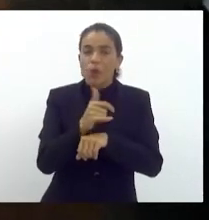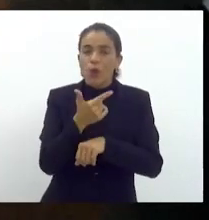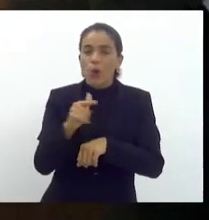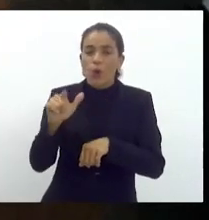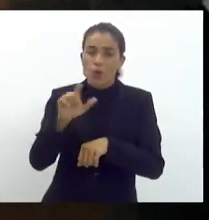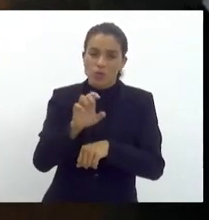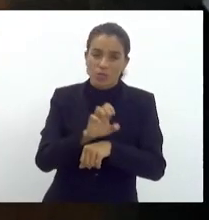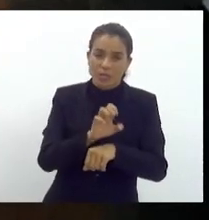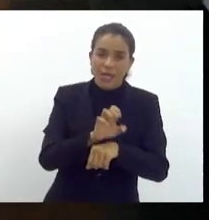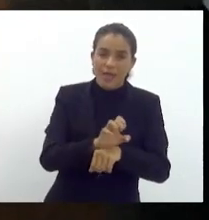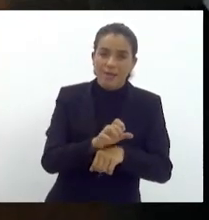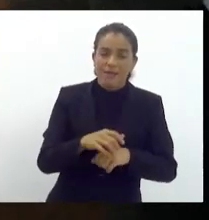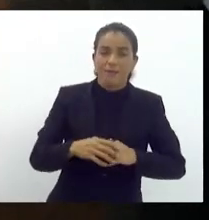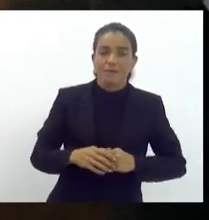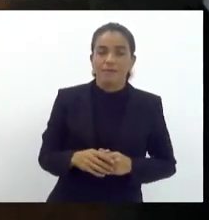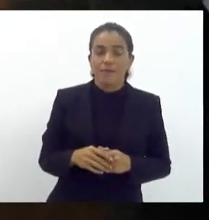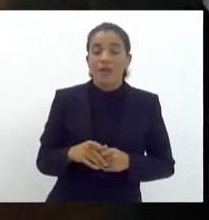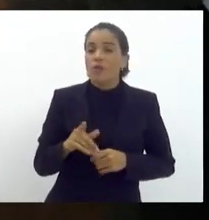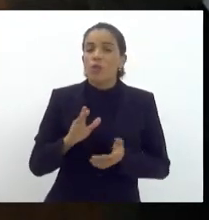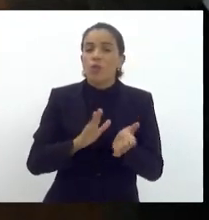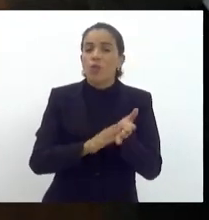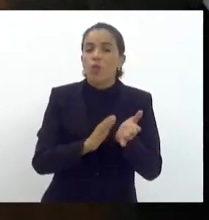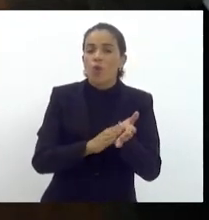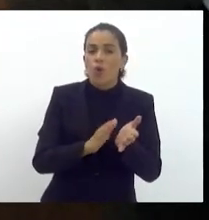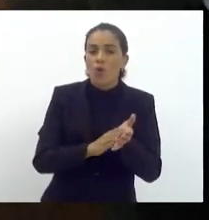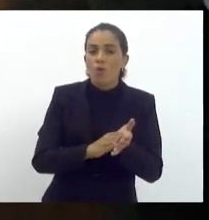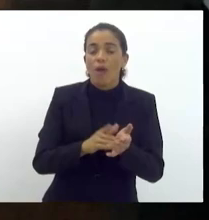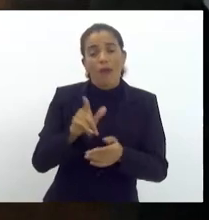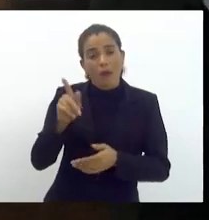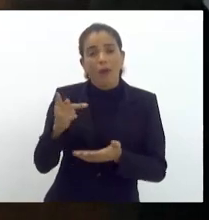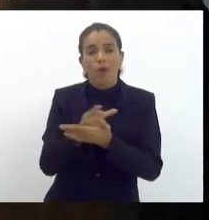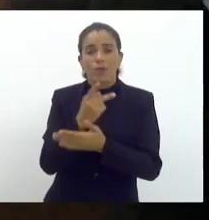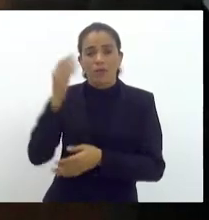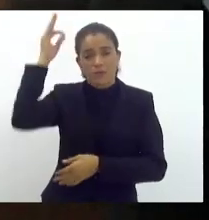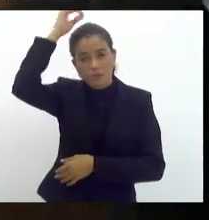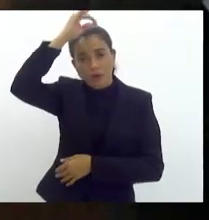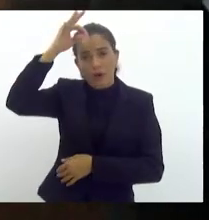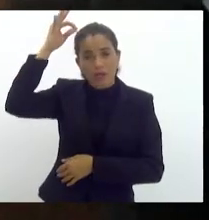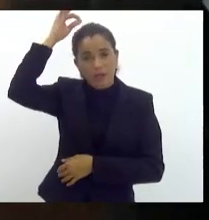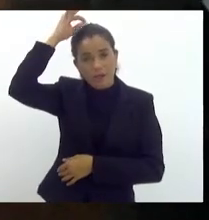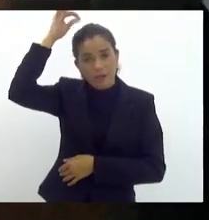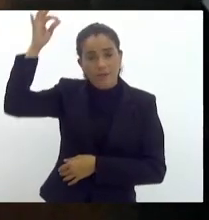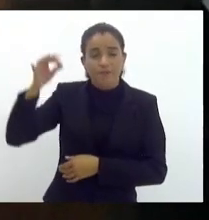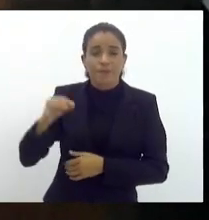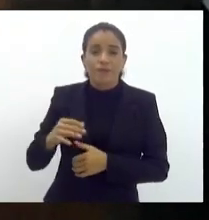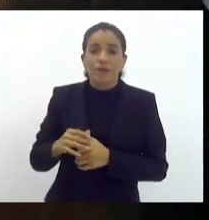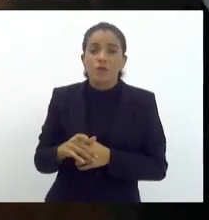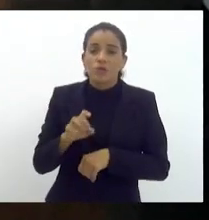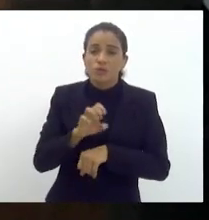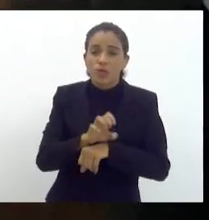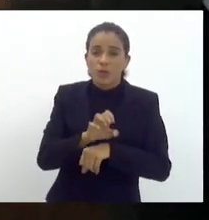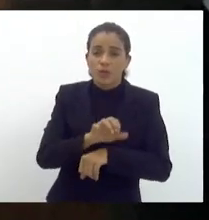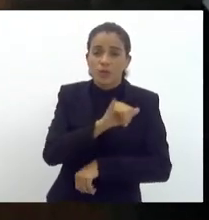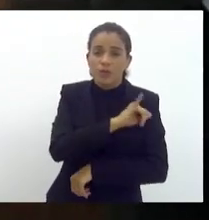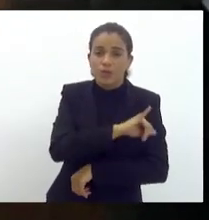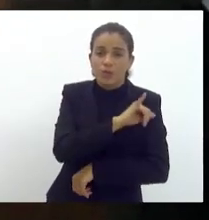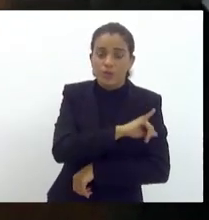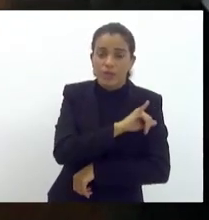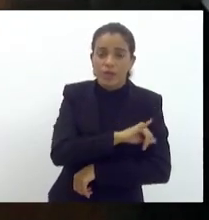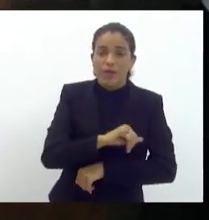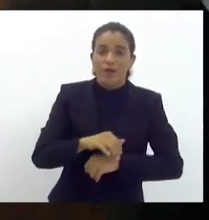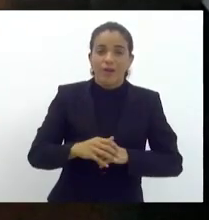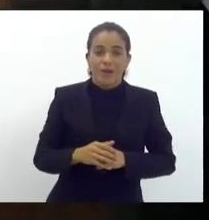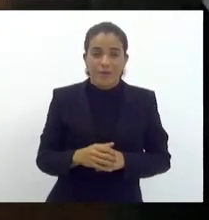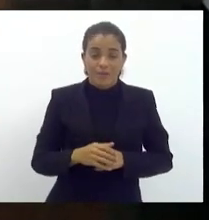estados não cobre é o que acontece hoje no Espírito Santo Você vai no norte do oeste do Estado do Rio de Janeiro todo mundo